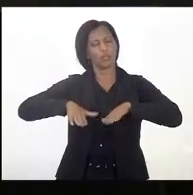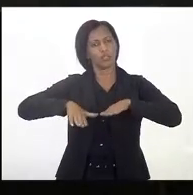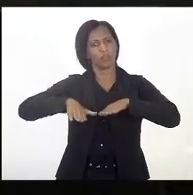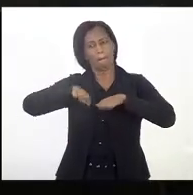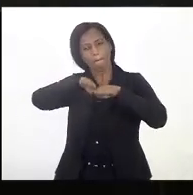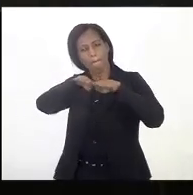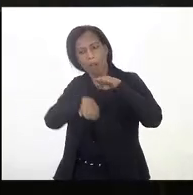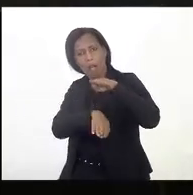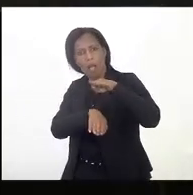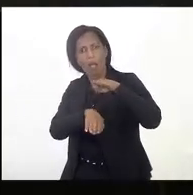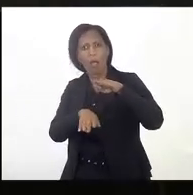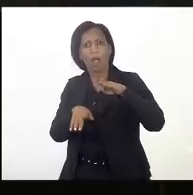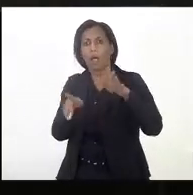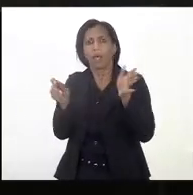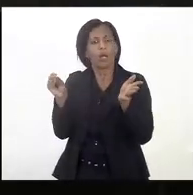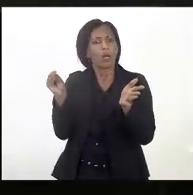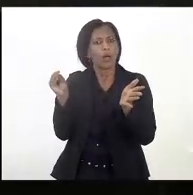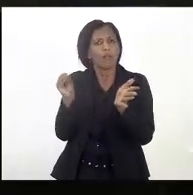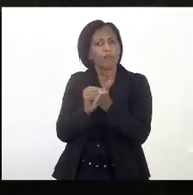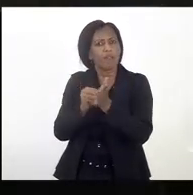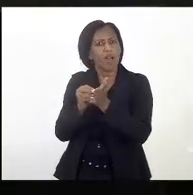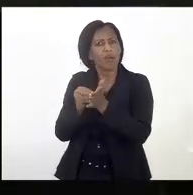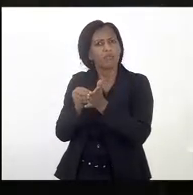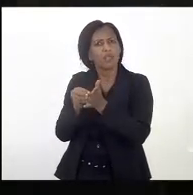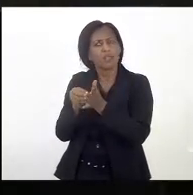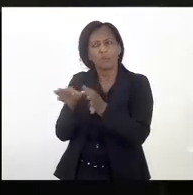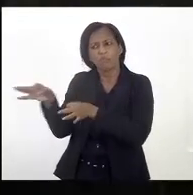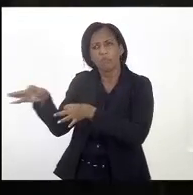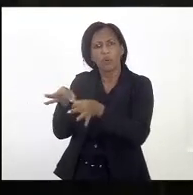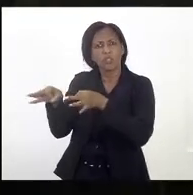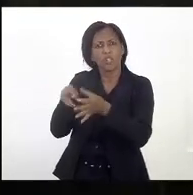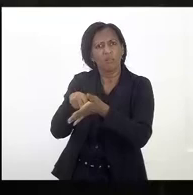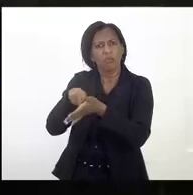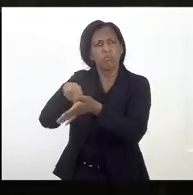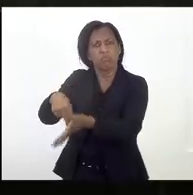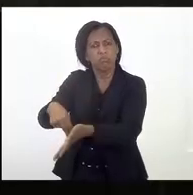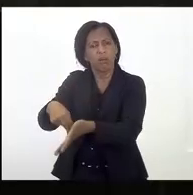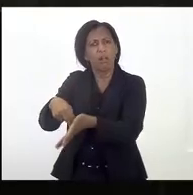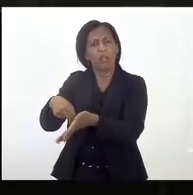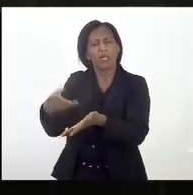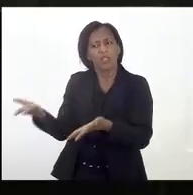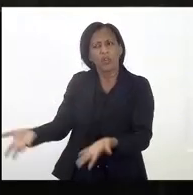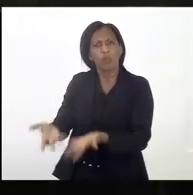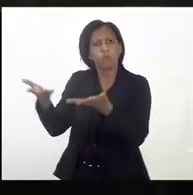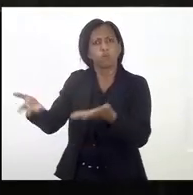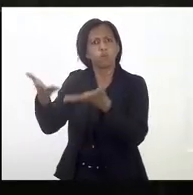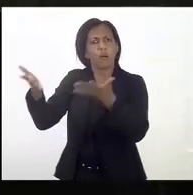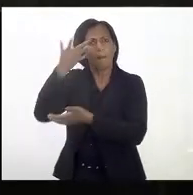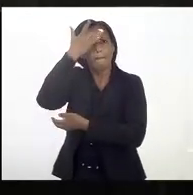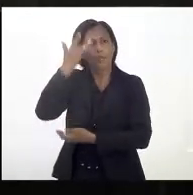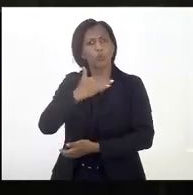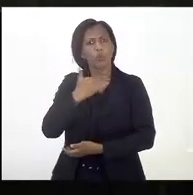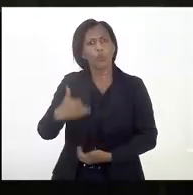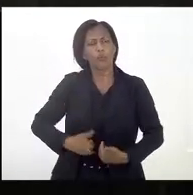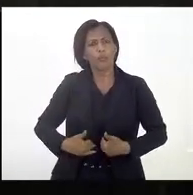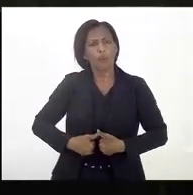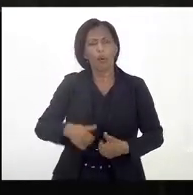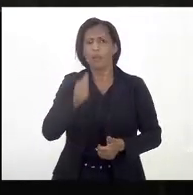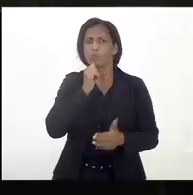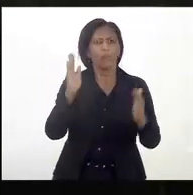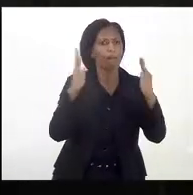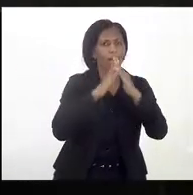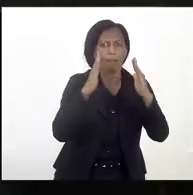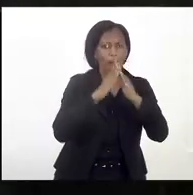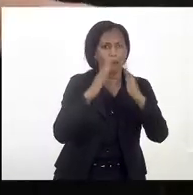projeto desenvolvimento econômico social produtivo que que se sustente de pé que gere prosperidade com um monte de gente morrendo de fome monte de gente sem